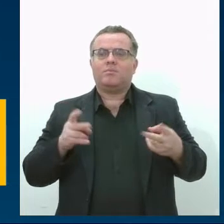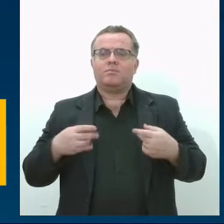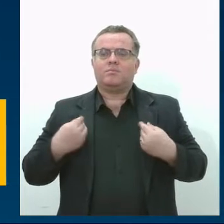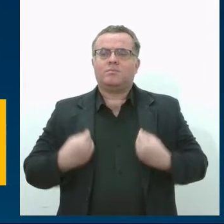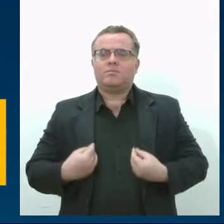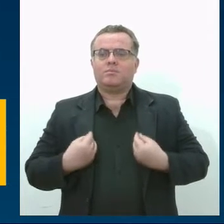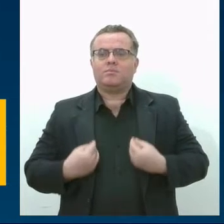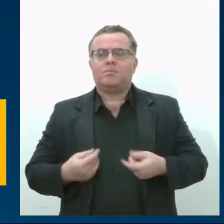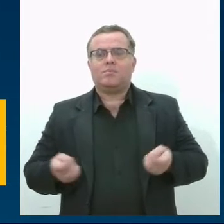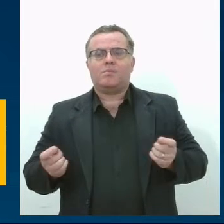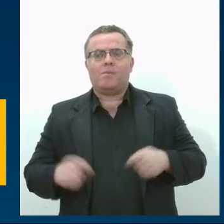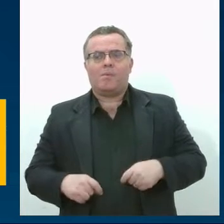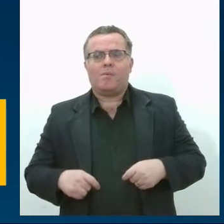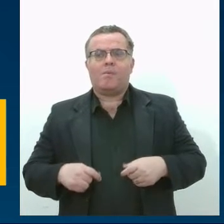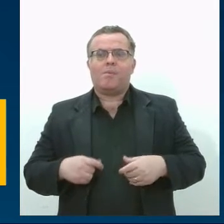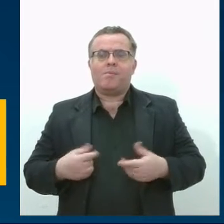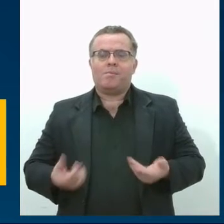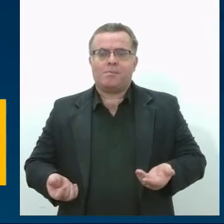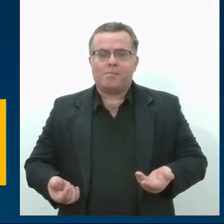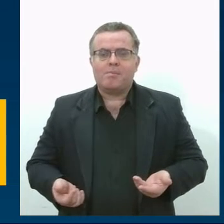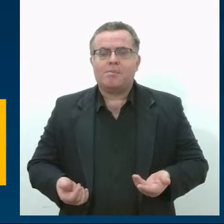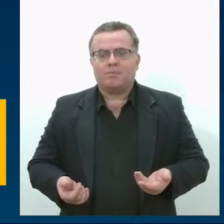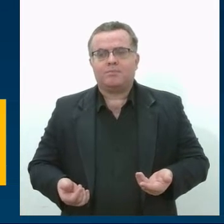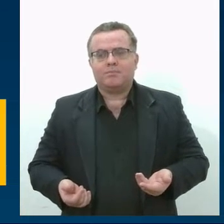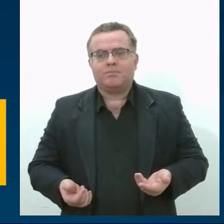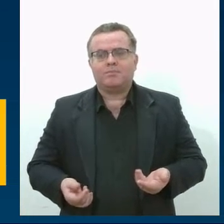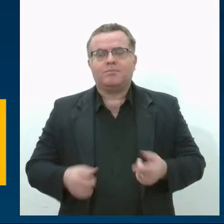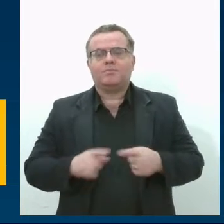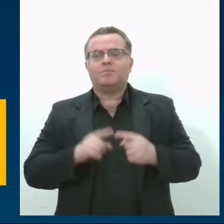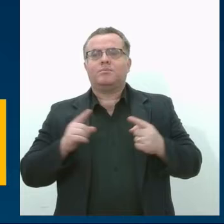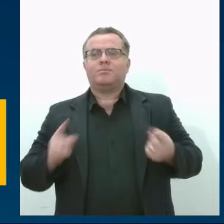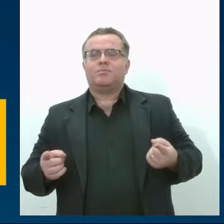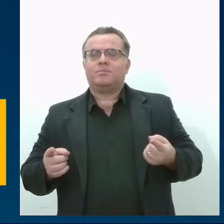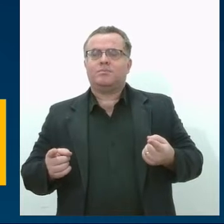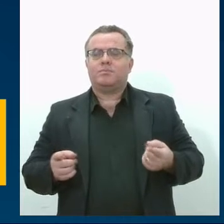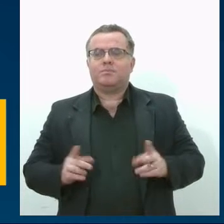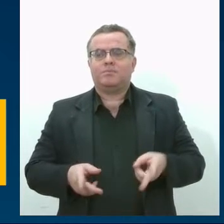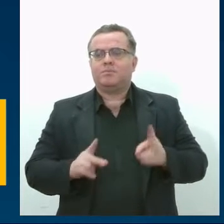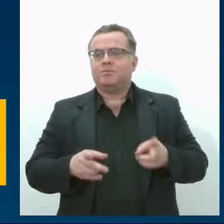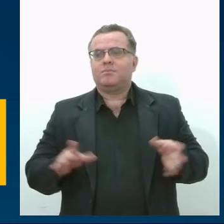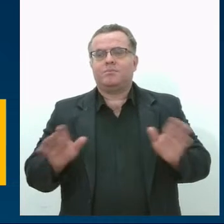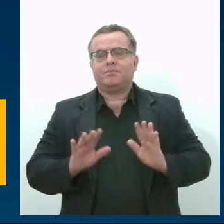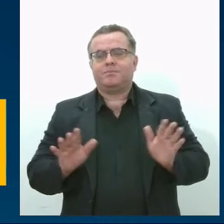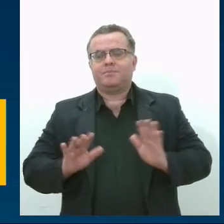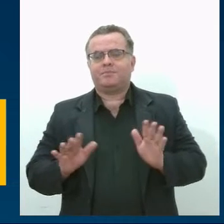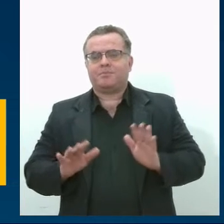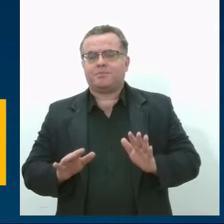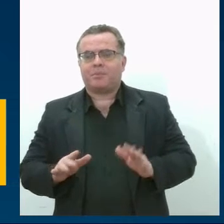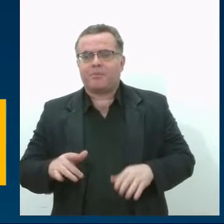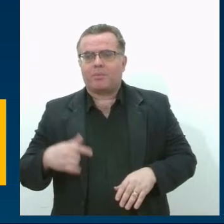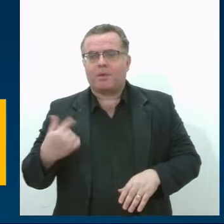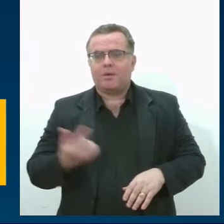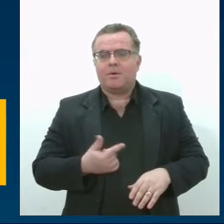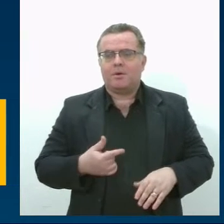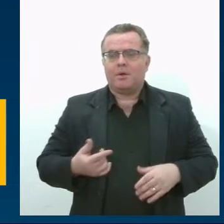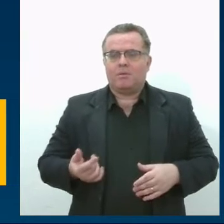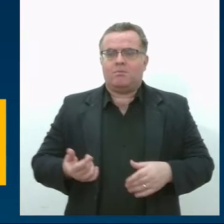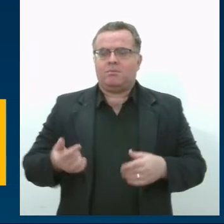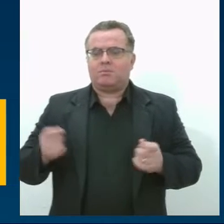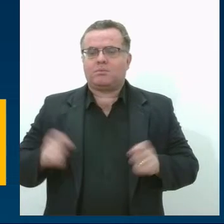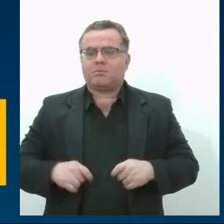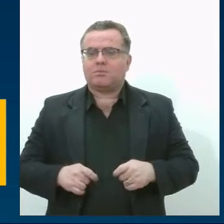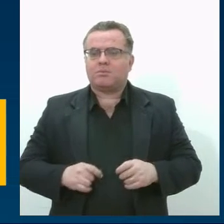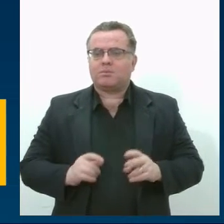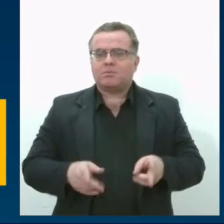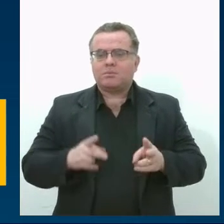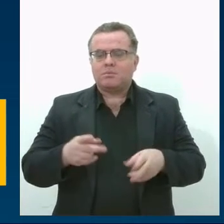chuvas, mas a temperatura não estava diminuindo. E quando a gente combina essa condição de chuvas